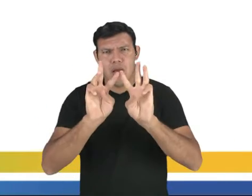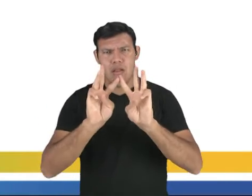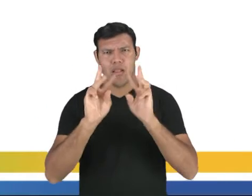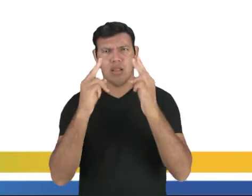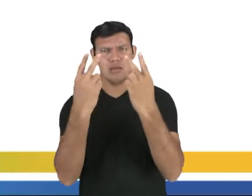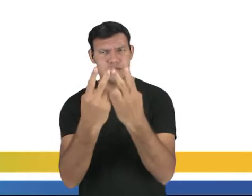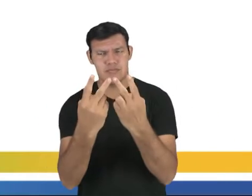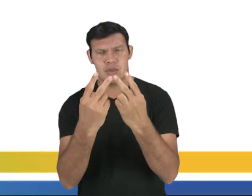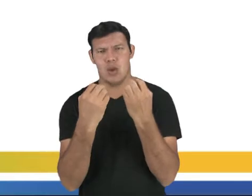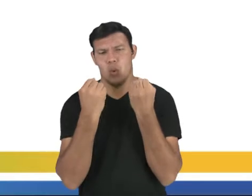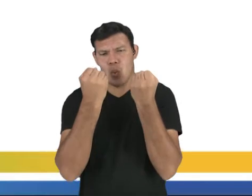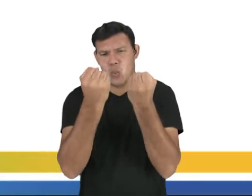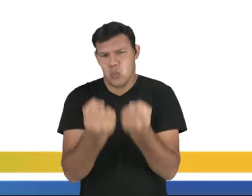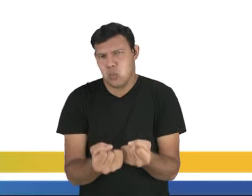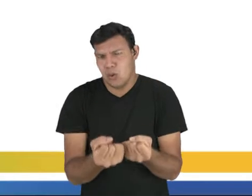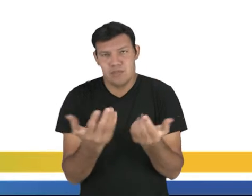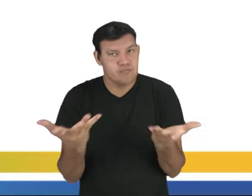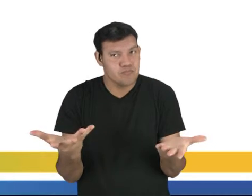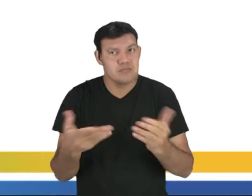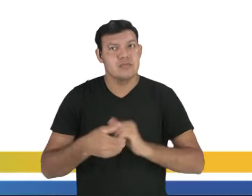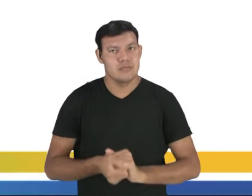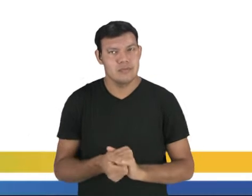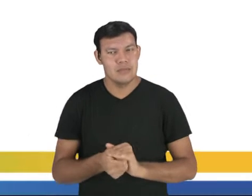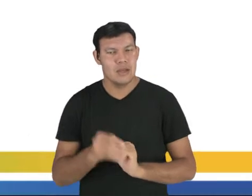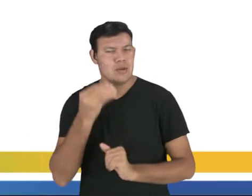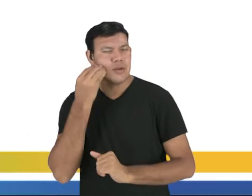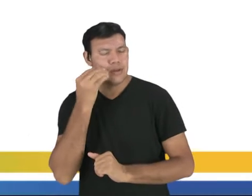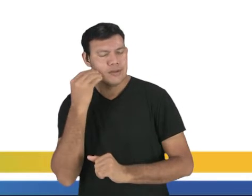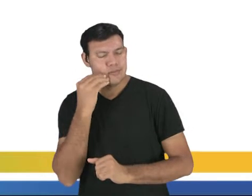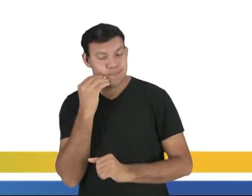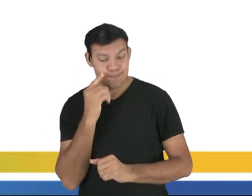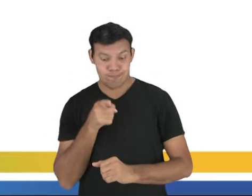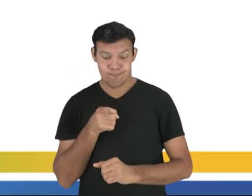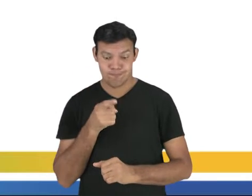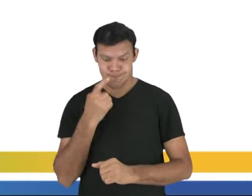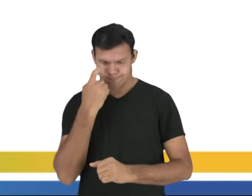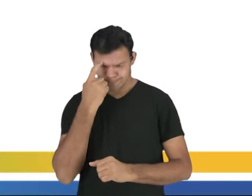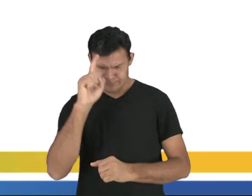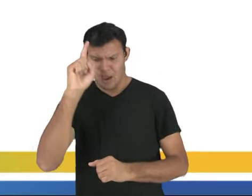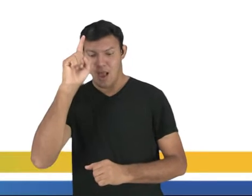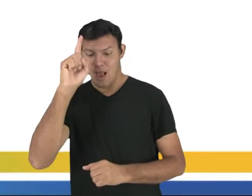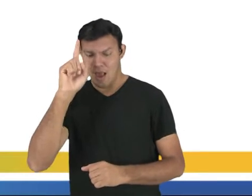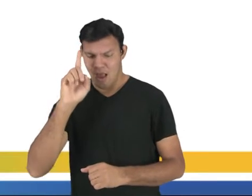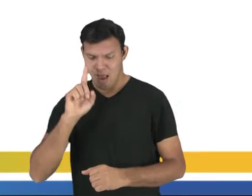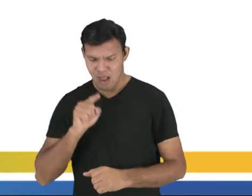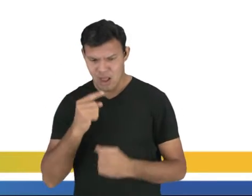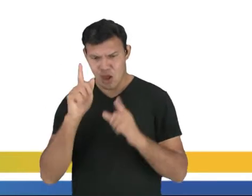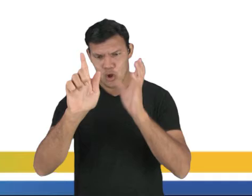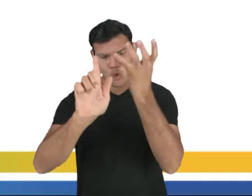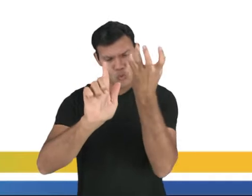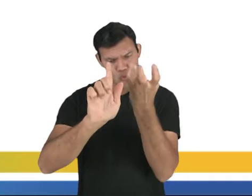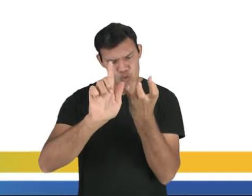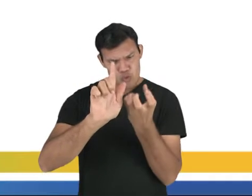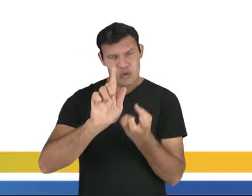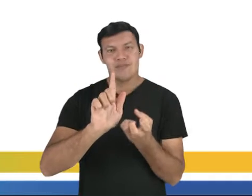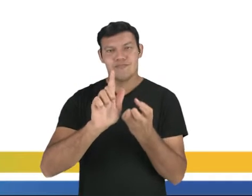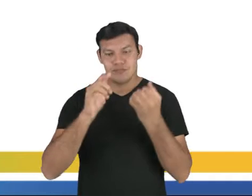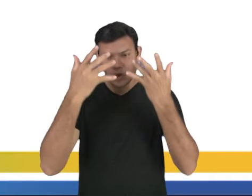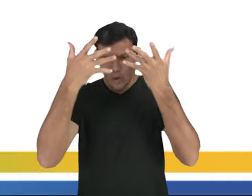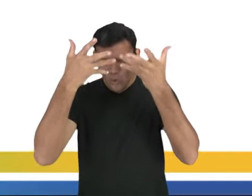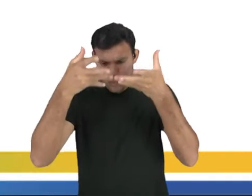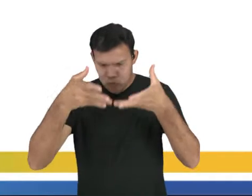era o peso, né? E aí, nesse experimento, ele chegou à conclusão que a gravidade atraía os objetos para o